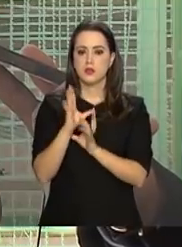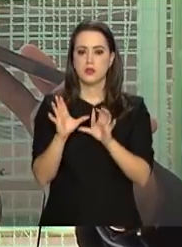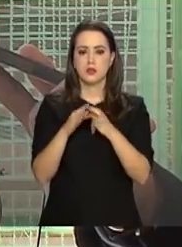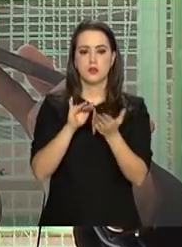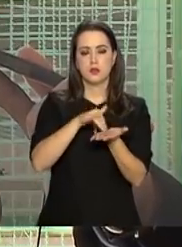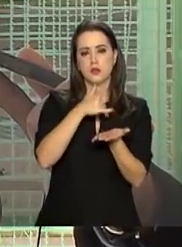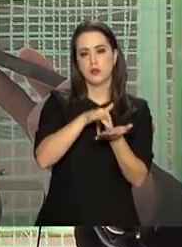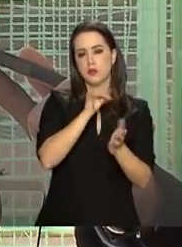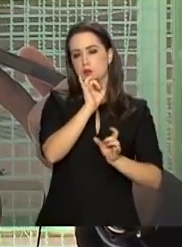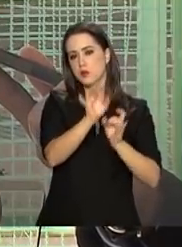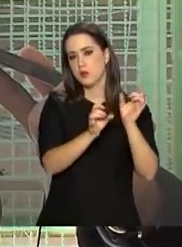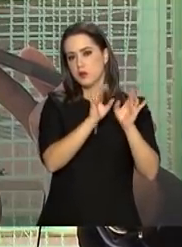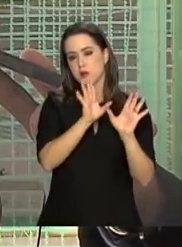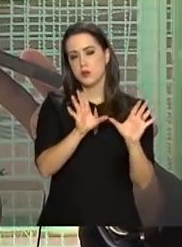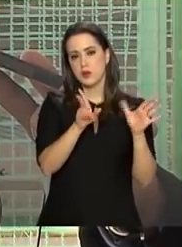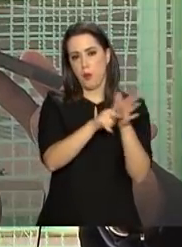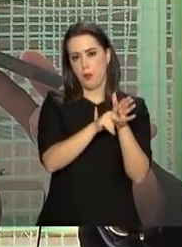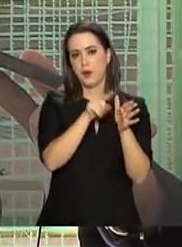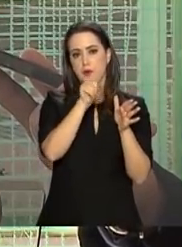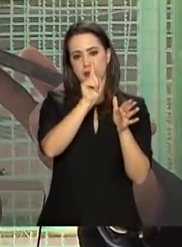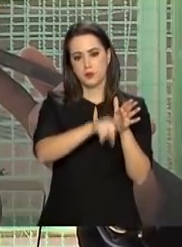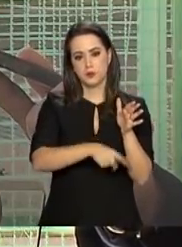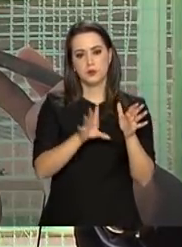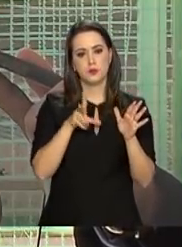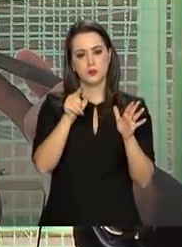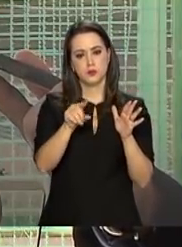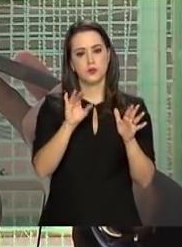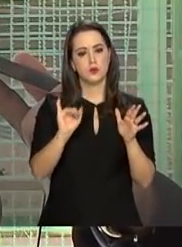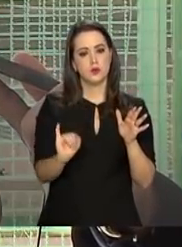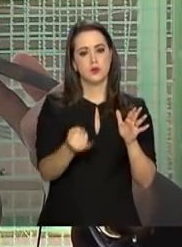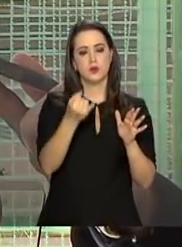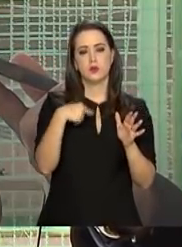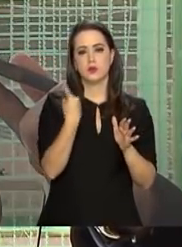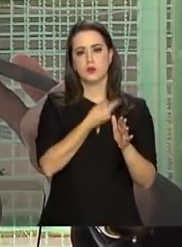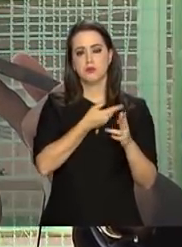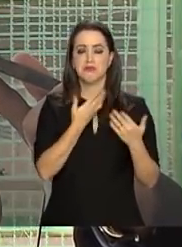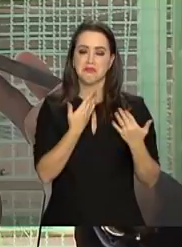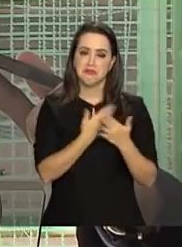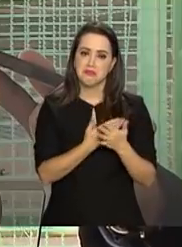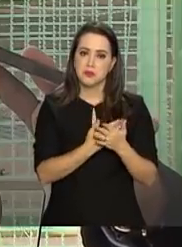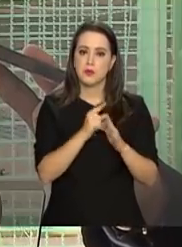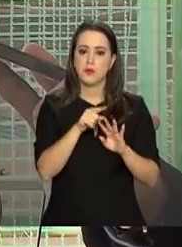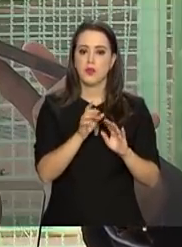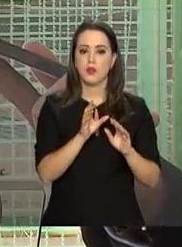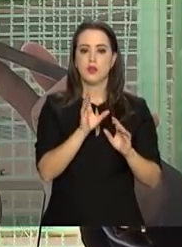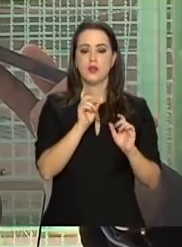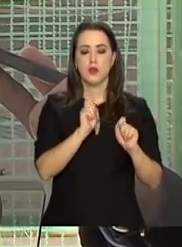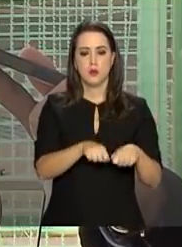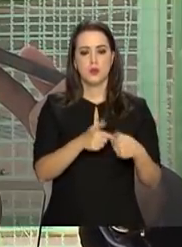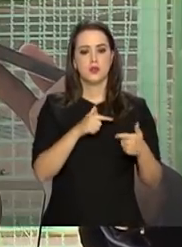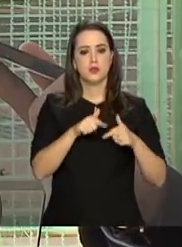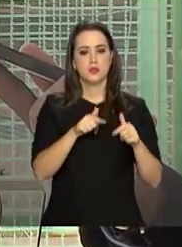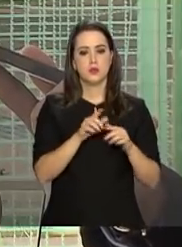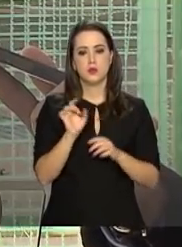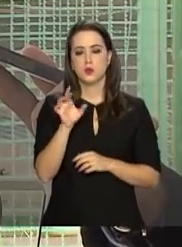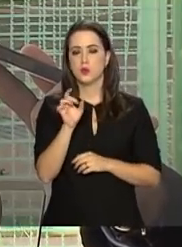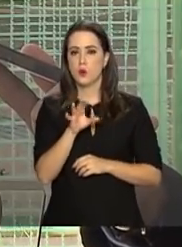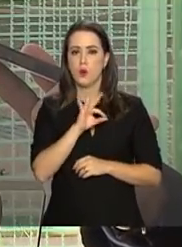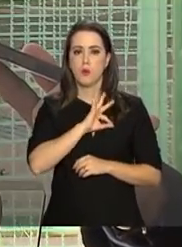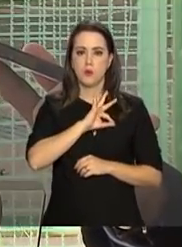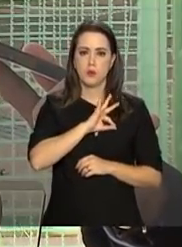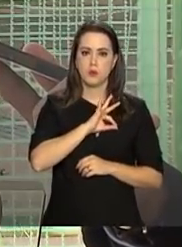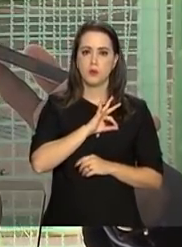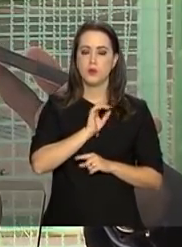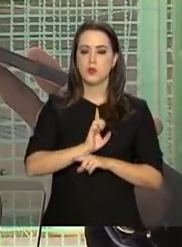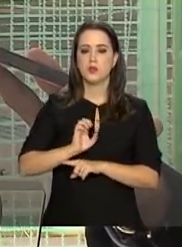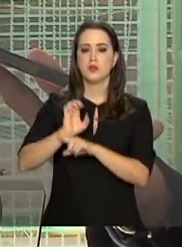secretaria específica para isso é de todo oportuno na nossa avaliação coordenando não só a atuação das polícias